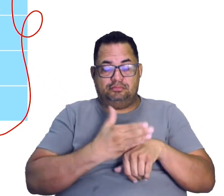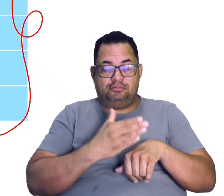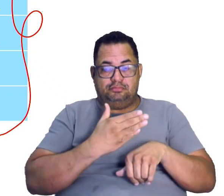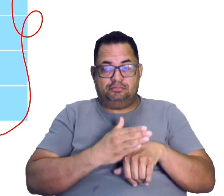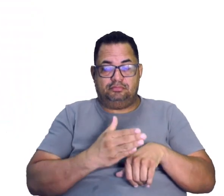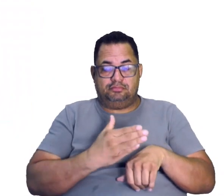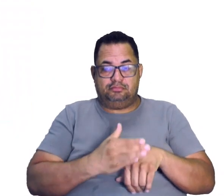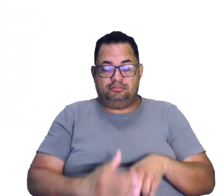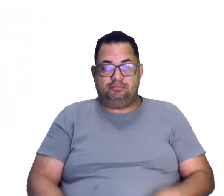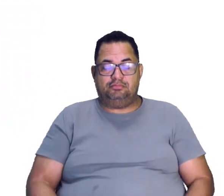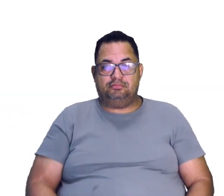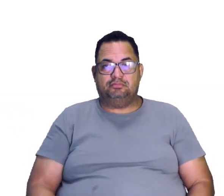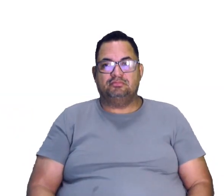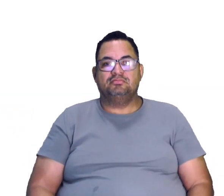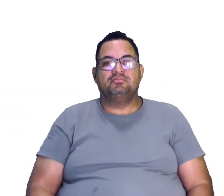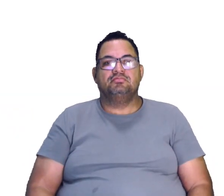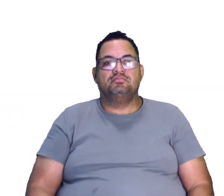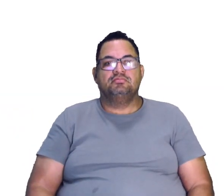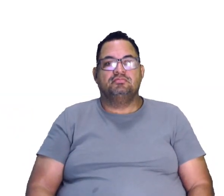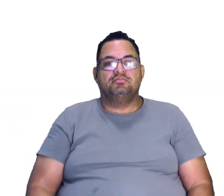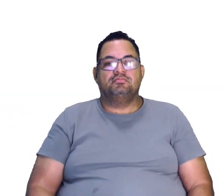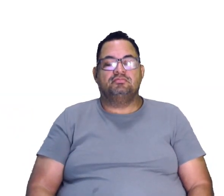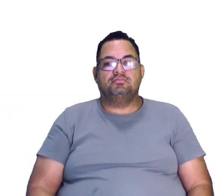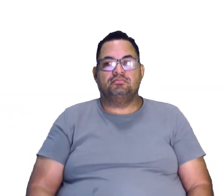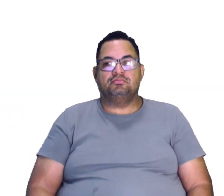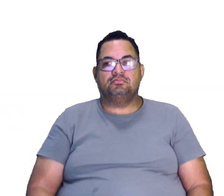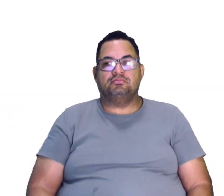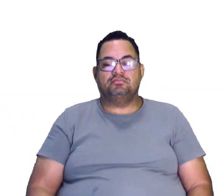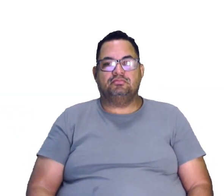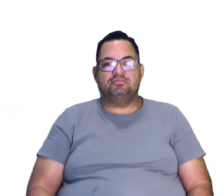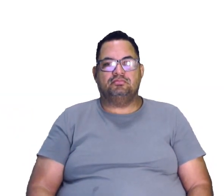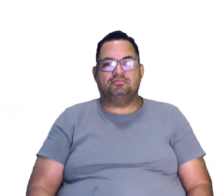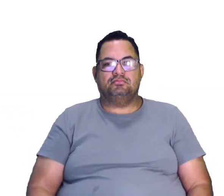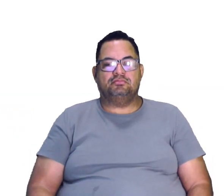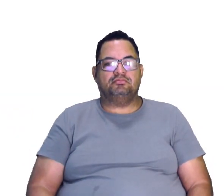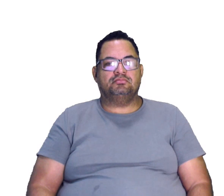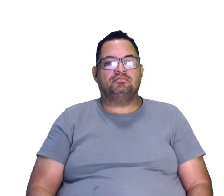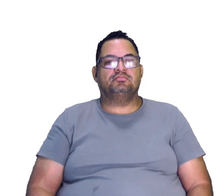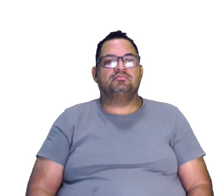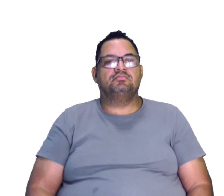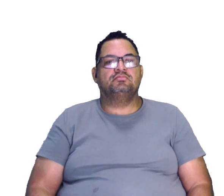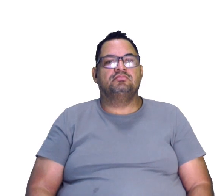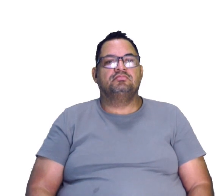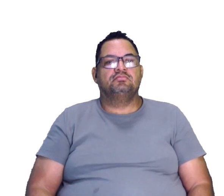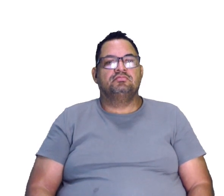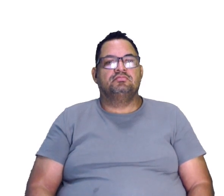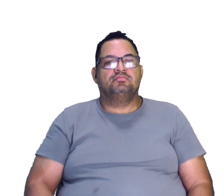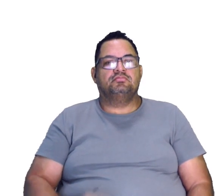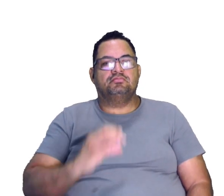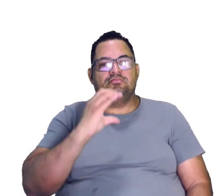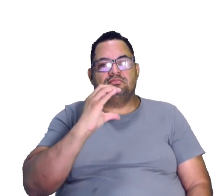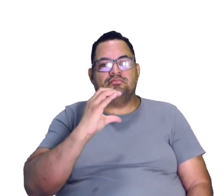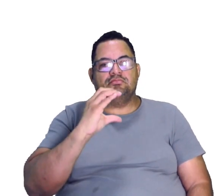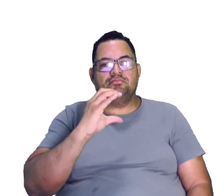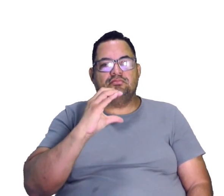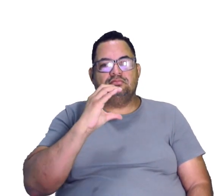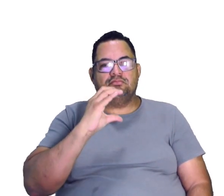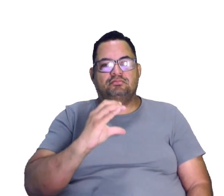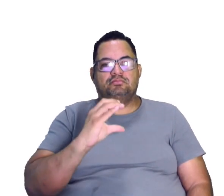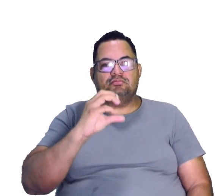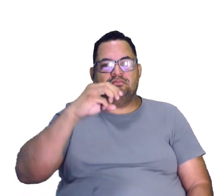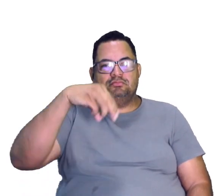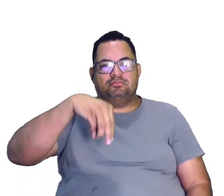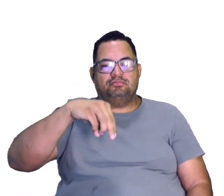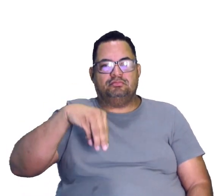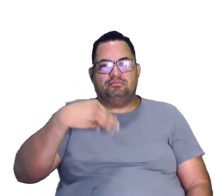prática. Então, vamos lá ver as relações dessas unidades de volume. Ó, o decímetro cúbico e o